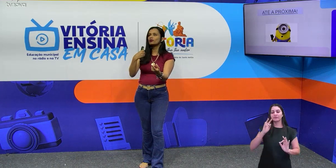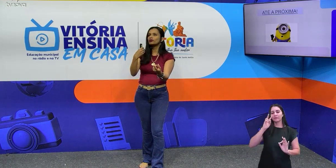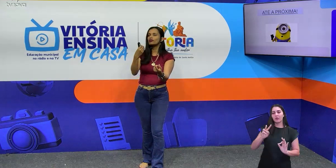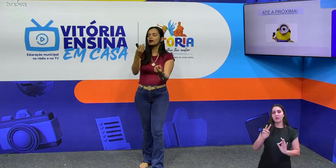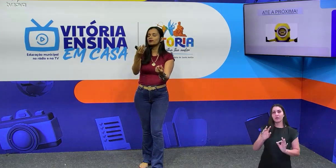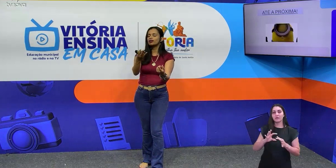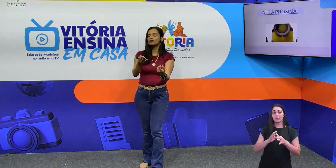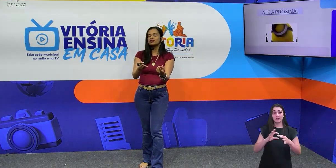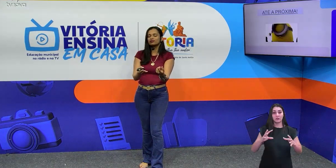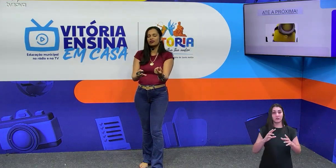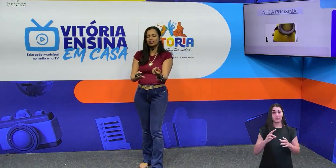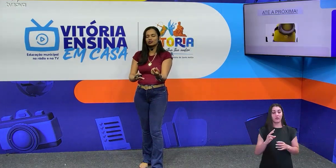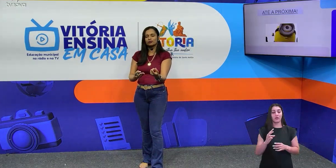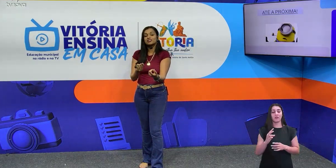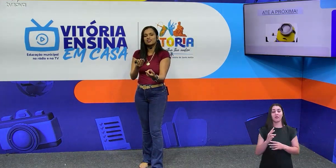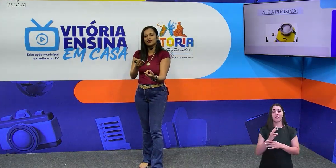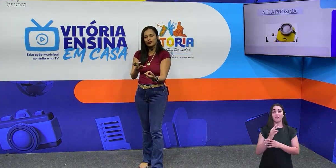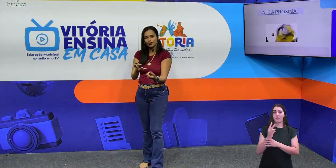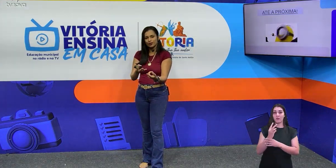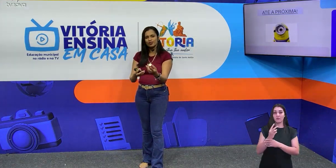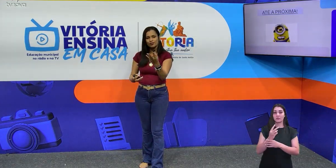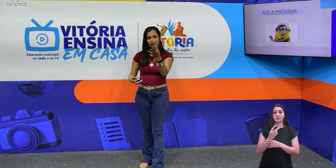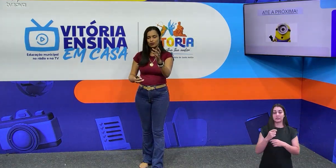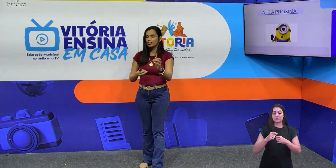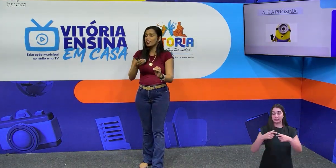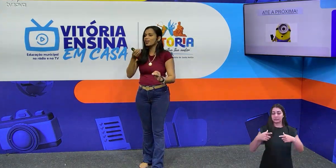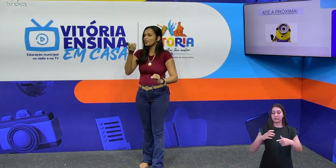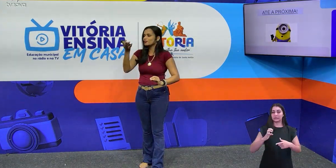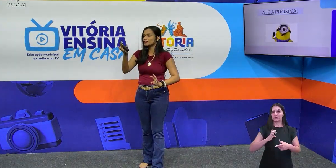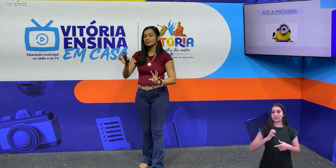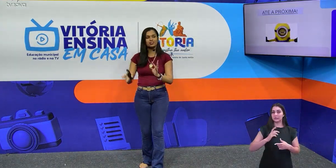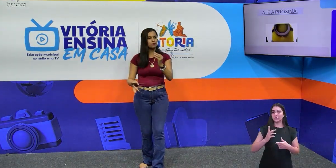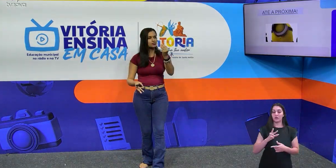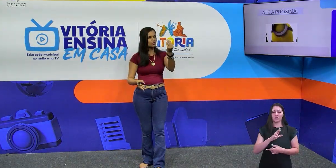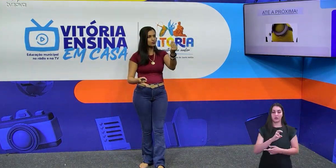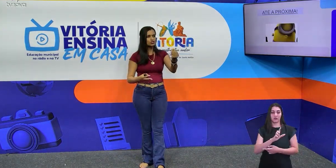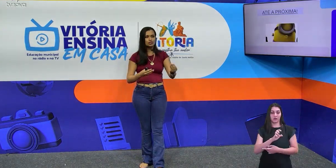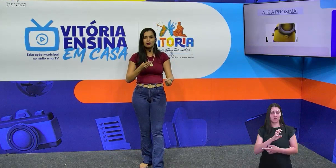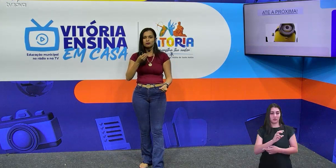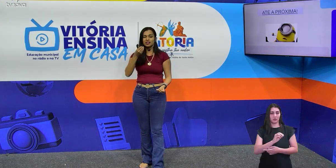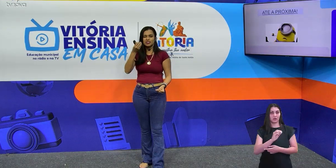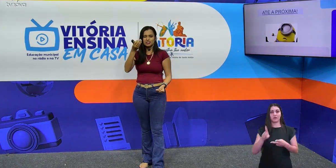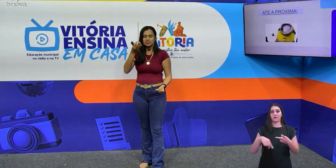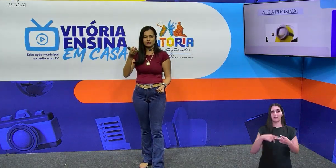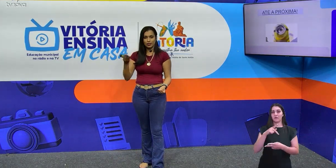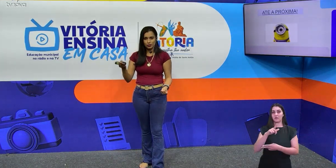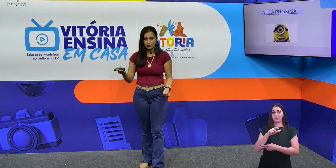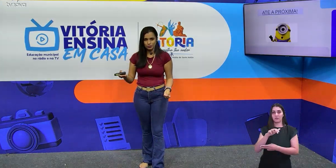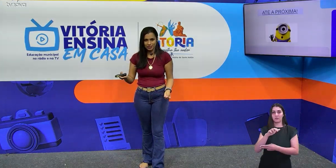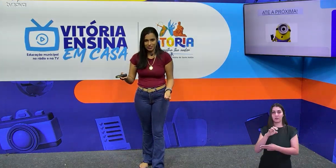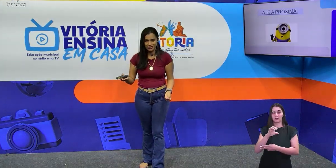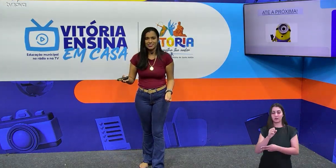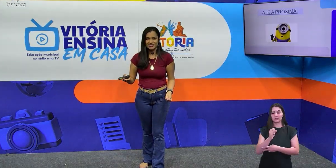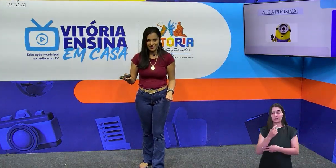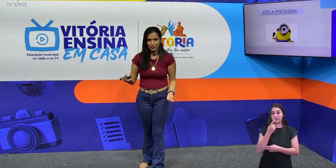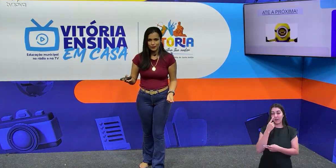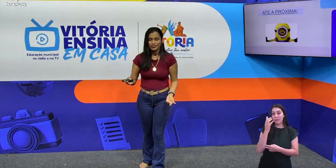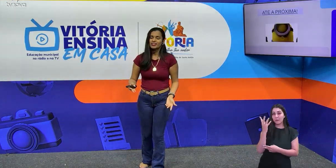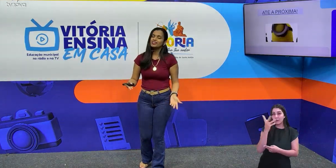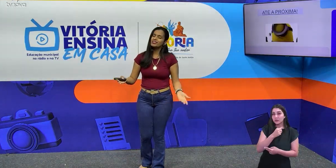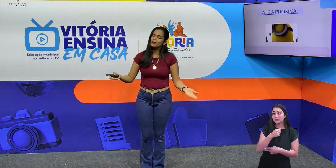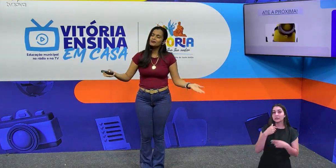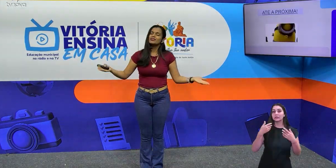deixar o teu vocabulário mais vasto, mais rico, falando relevo, depressões, planícies. Vê que coisa bonita, não é